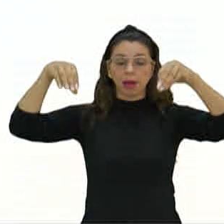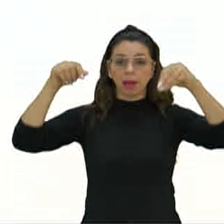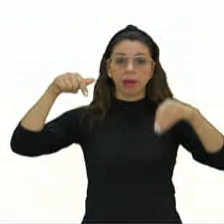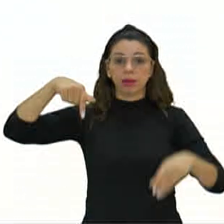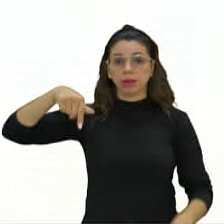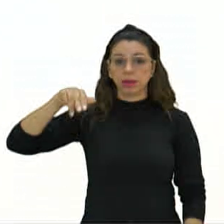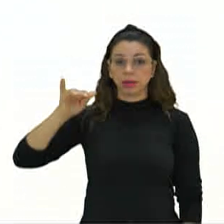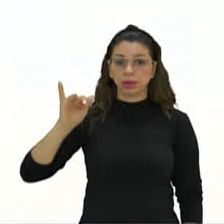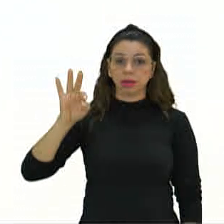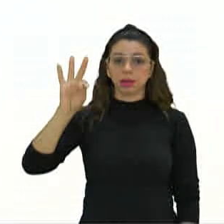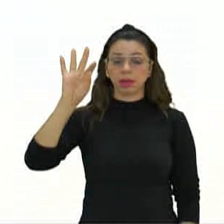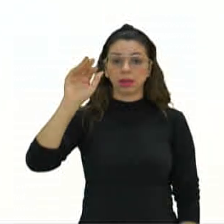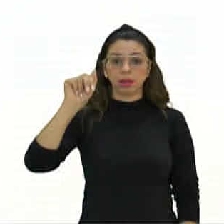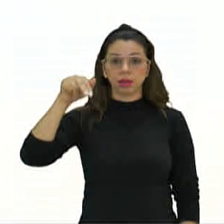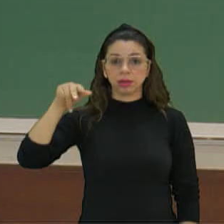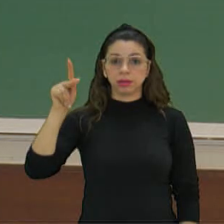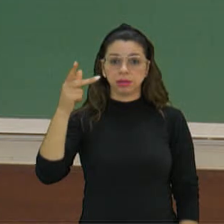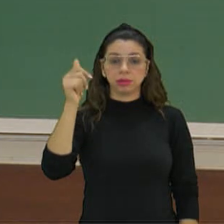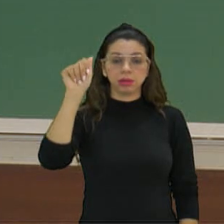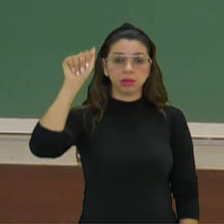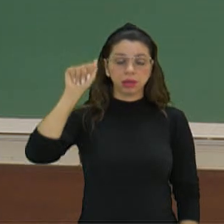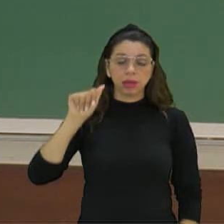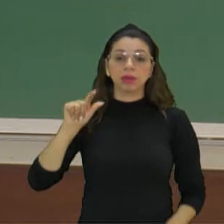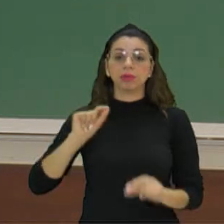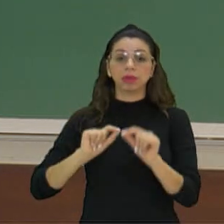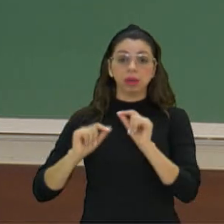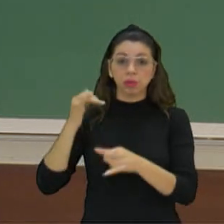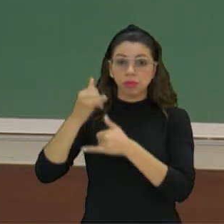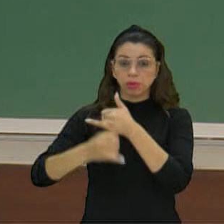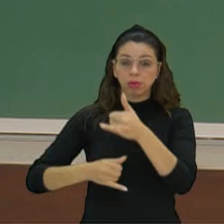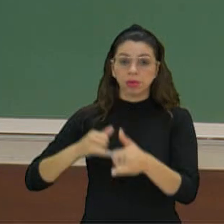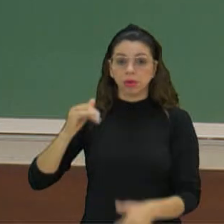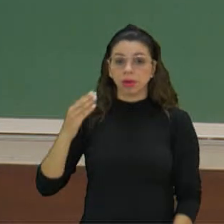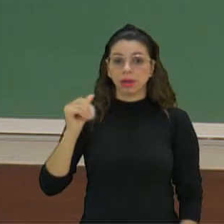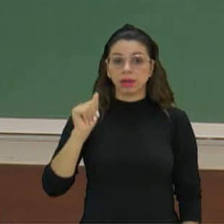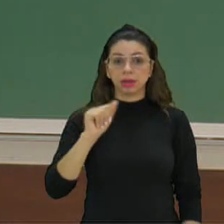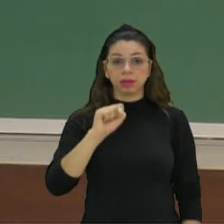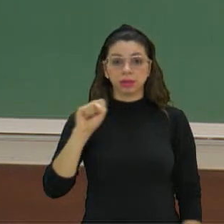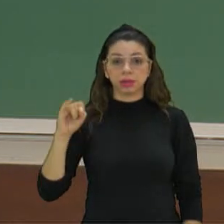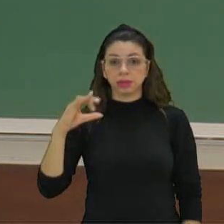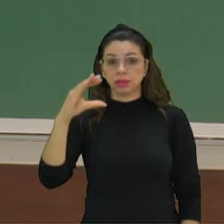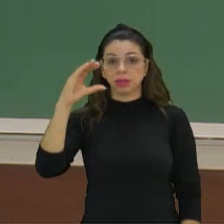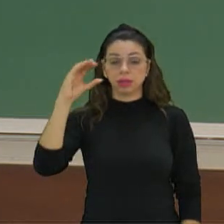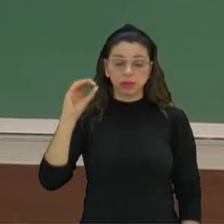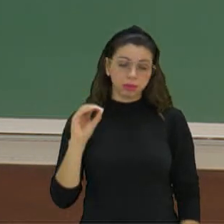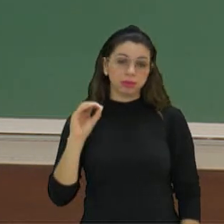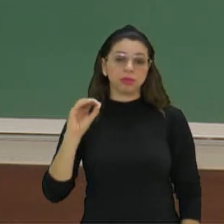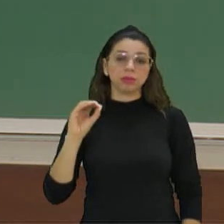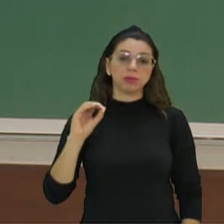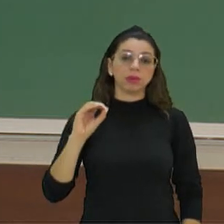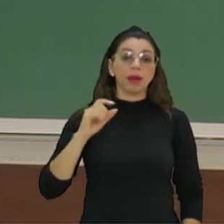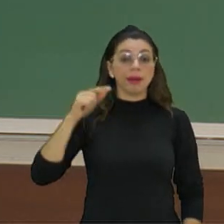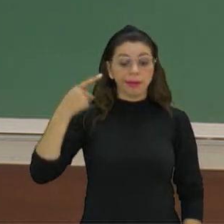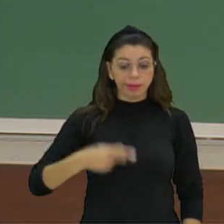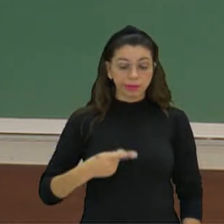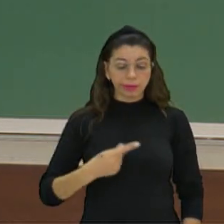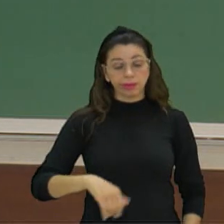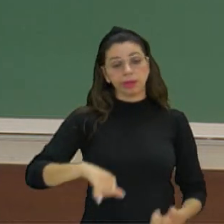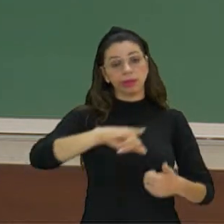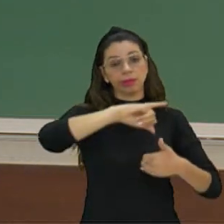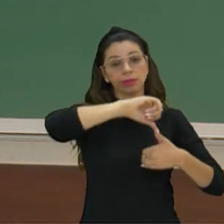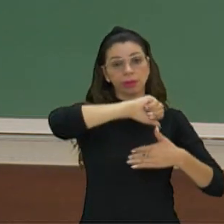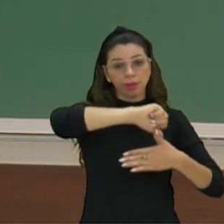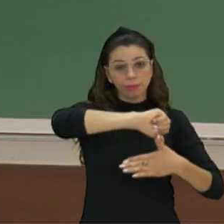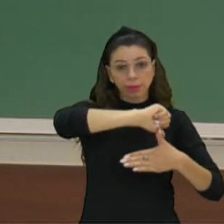ser o maior cassino da América do Sul, o que não aconteceu. Ele foi construído, só não virou cassino, beleza? Então vamos